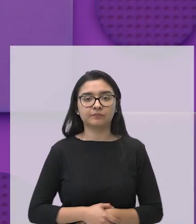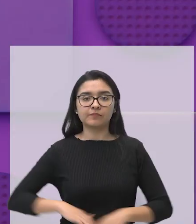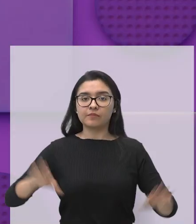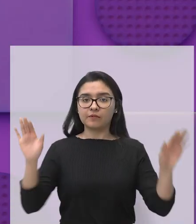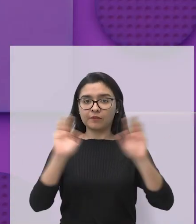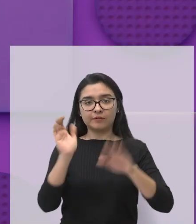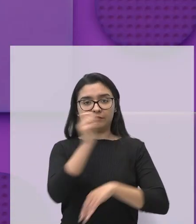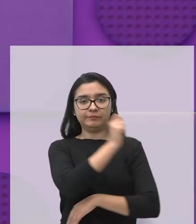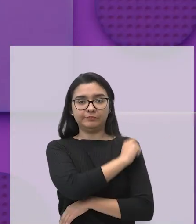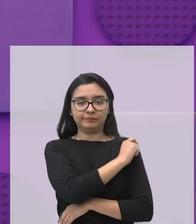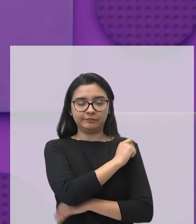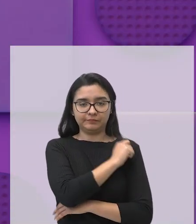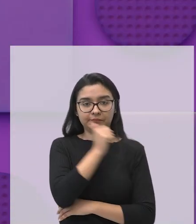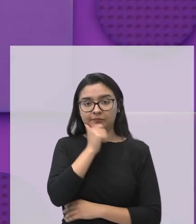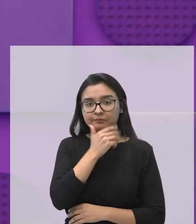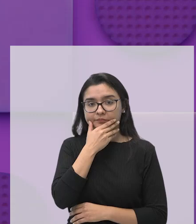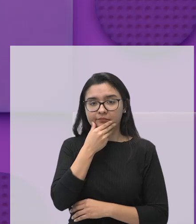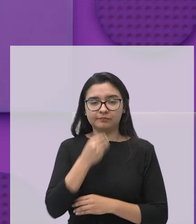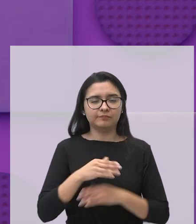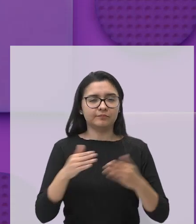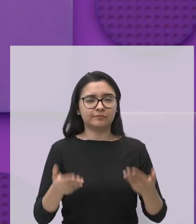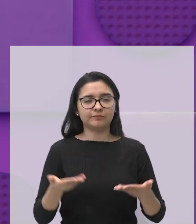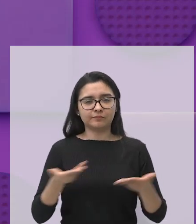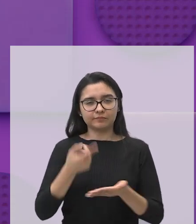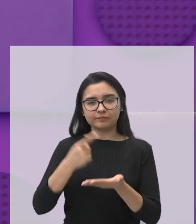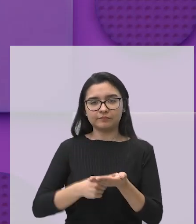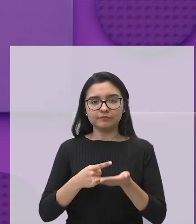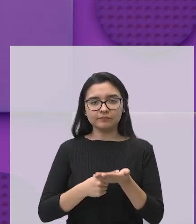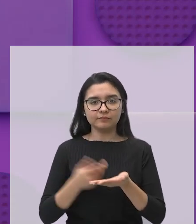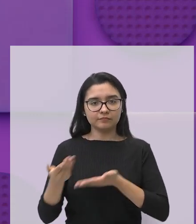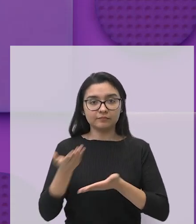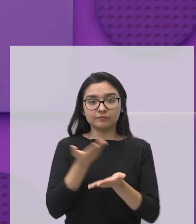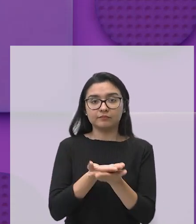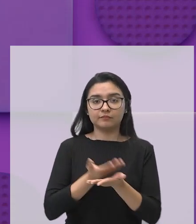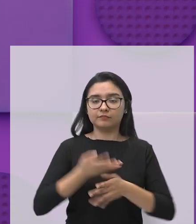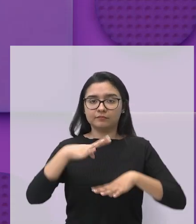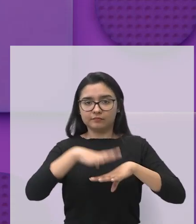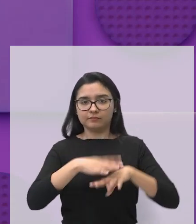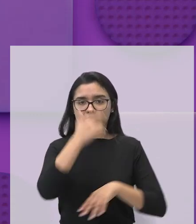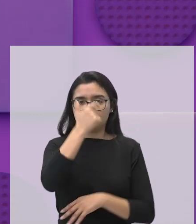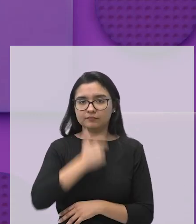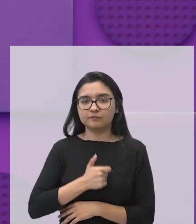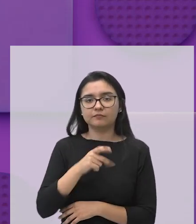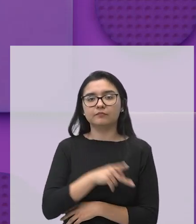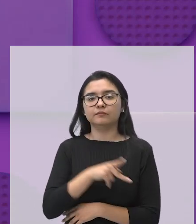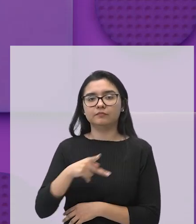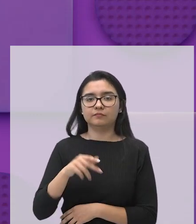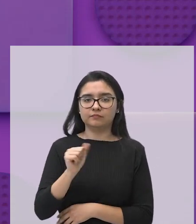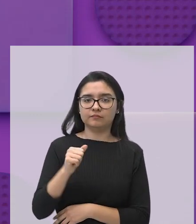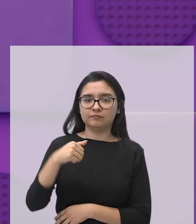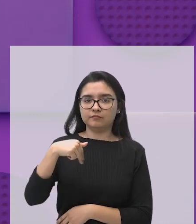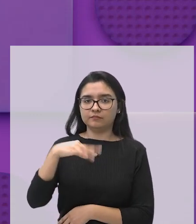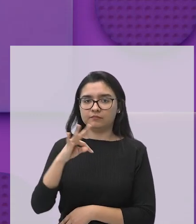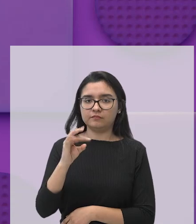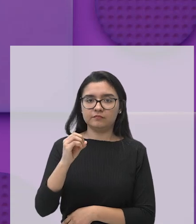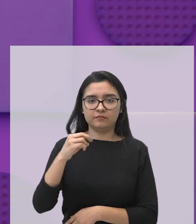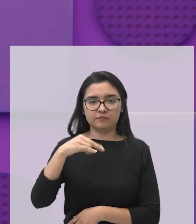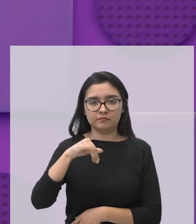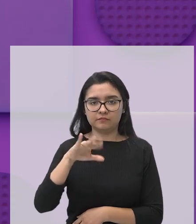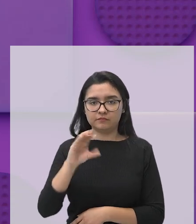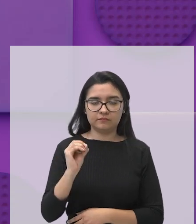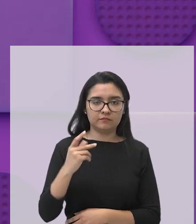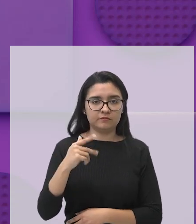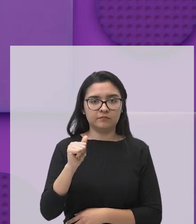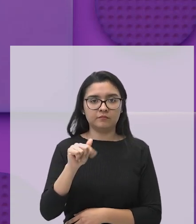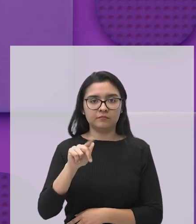Olá, meus queridos alunos e alunas. Quero lhes convidar para mais uma aula de matemática. Comigo, claro, aqui, ó, professor Antônio